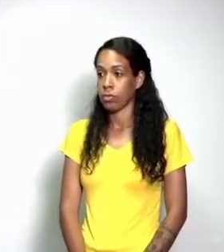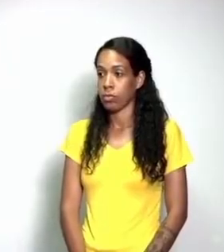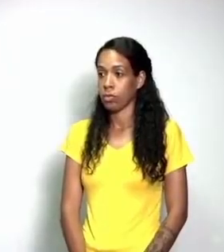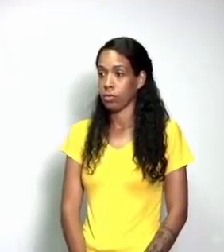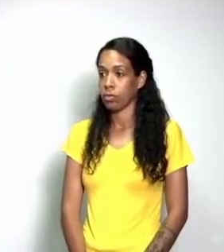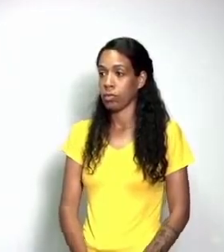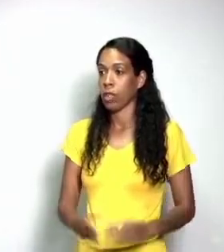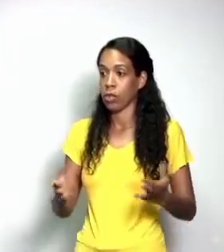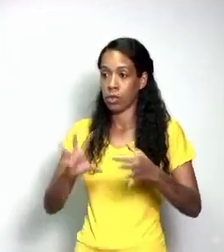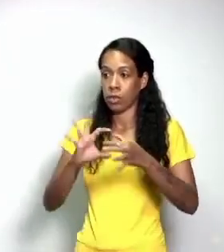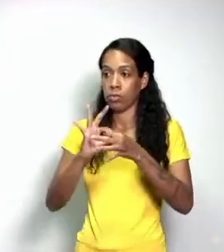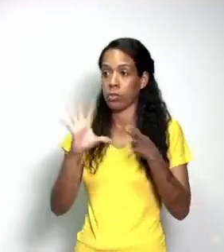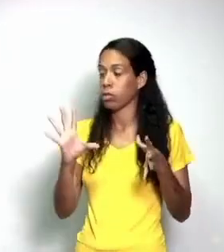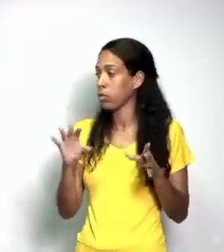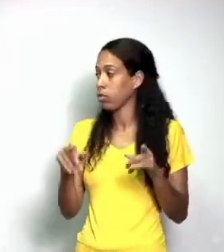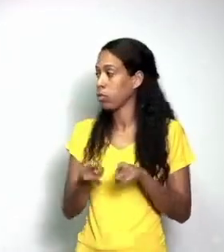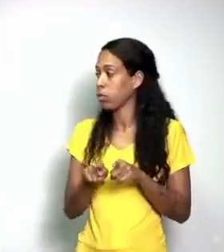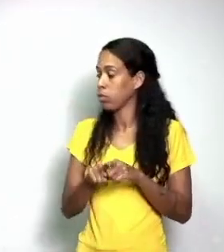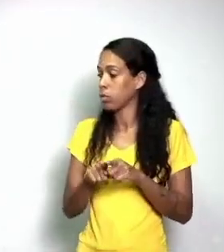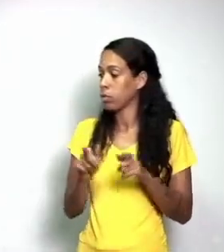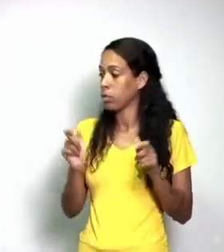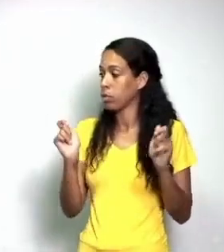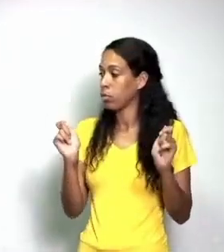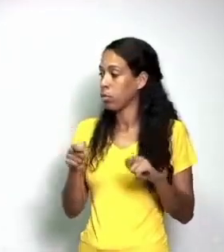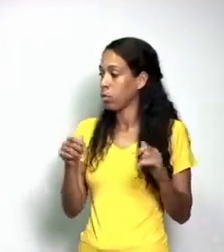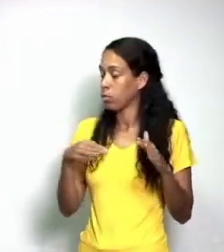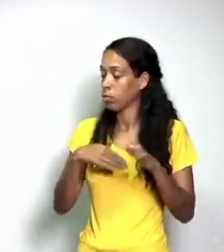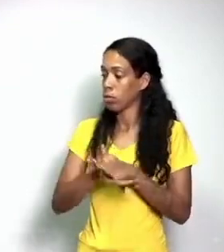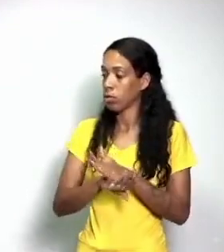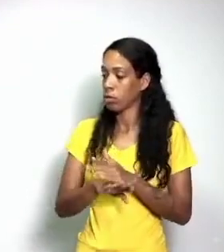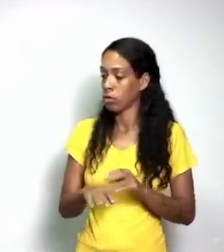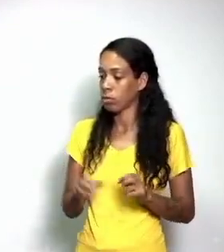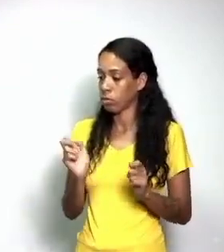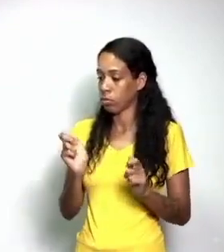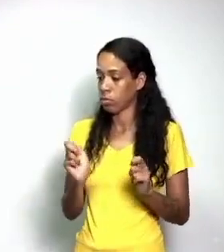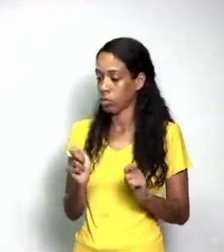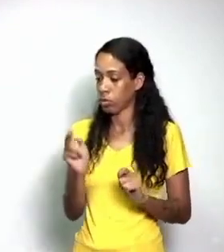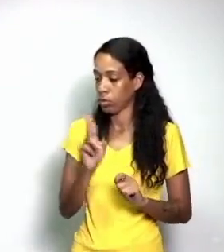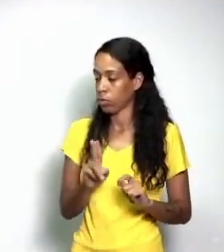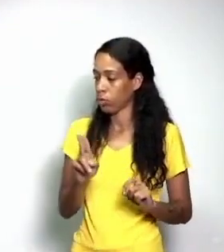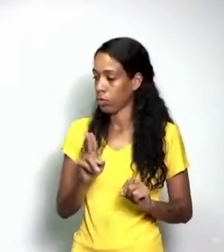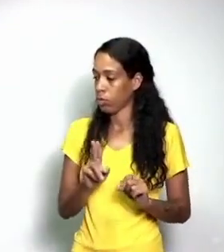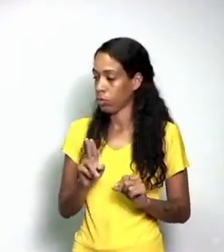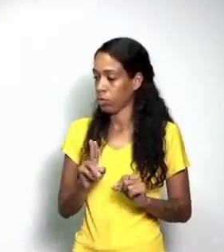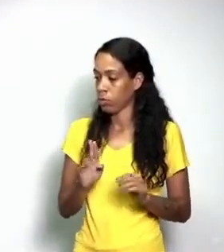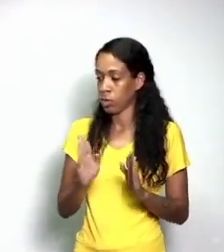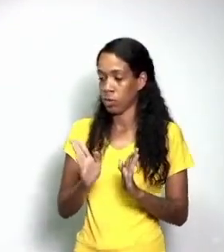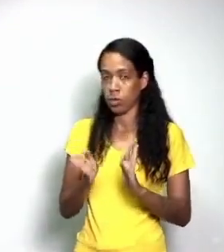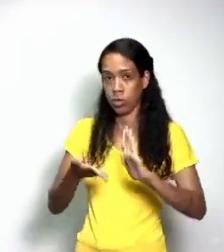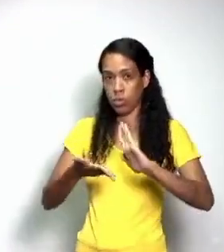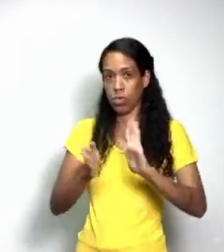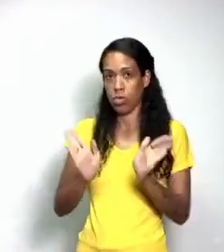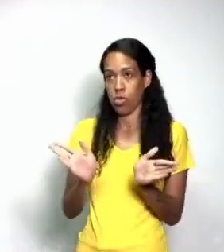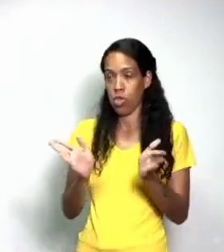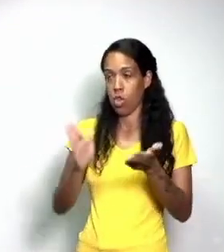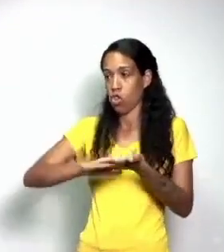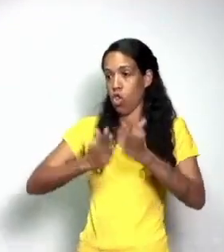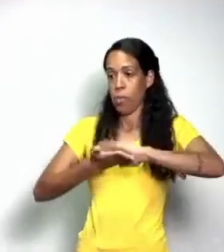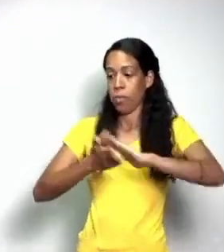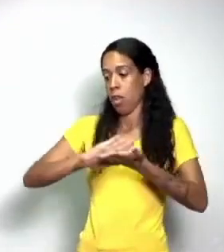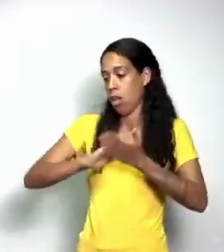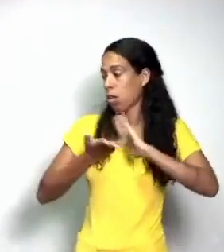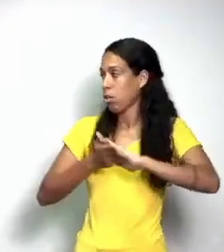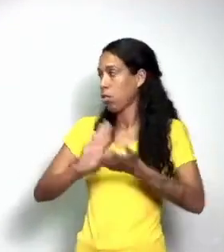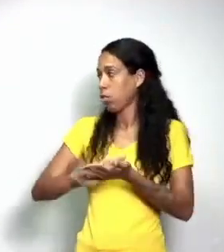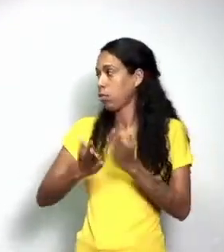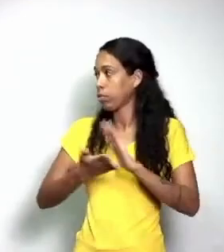E aí, liberando, ela também pode já ser guardada. Ela tem essa possibilidade de ser dobrada, né, onde ela encaixa, e